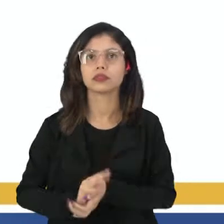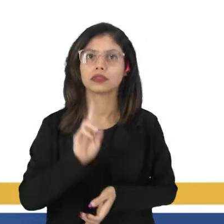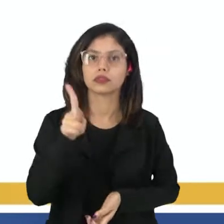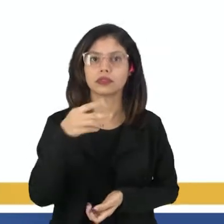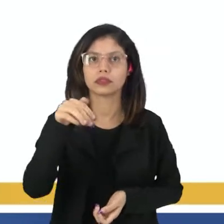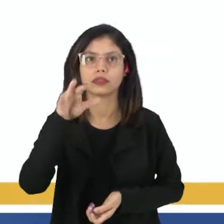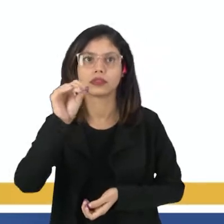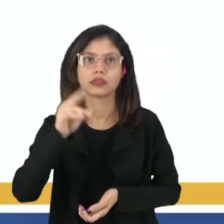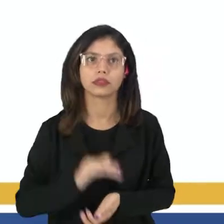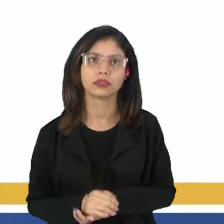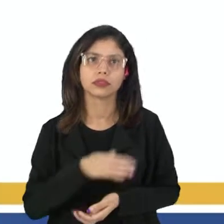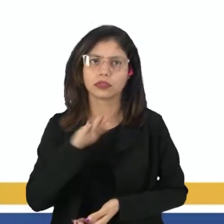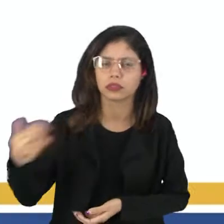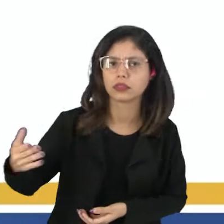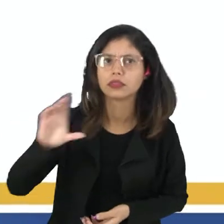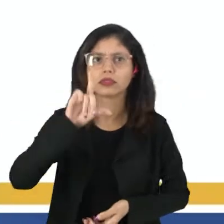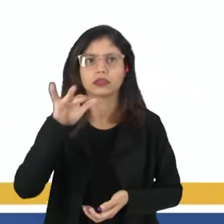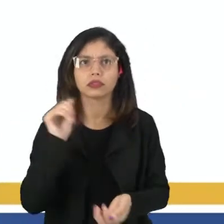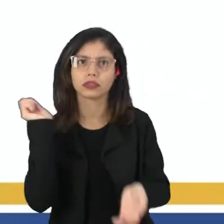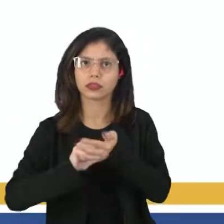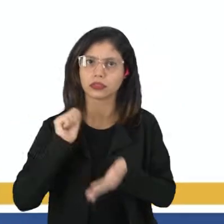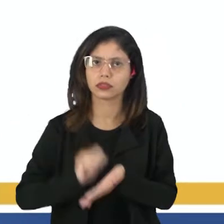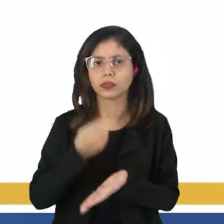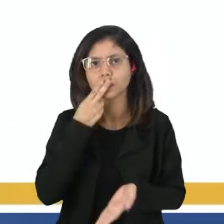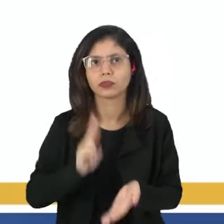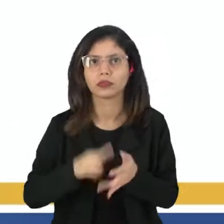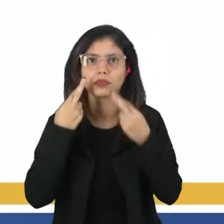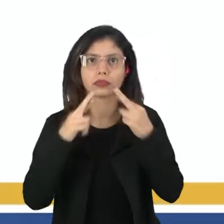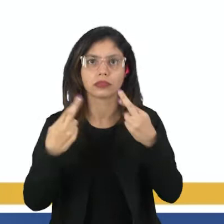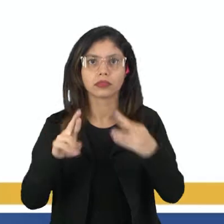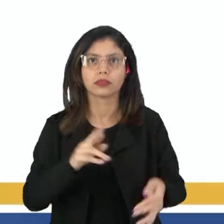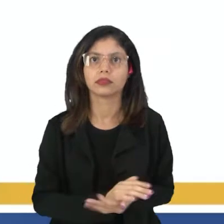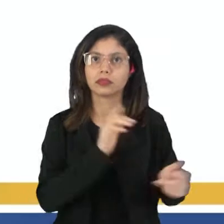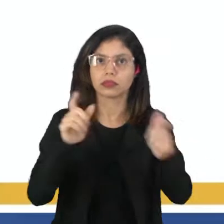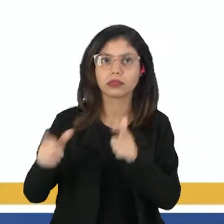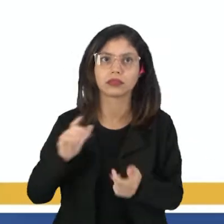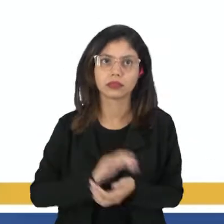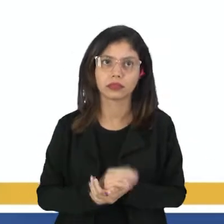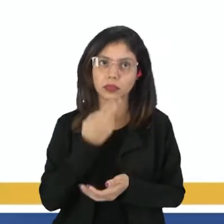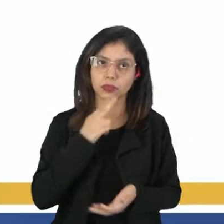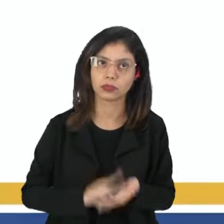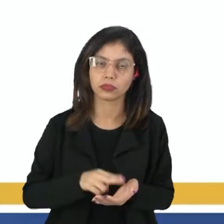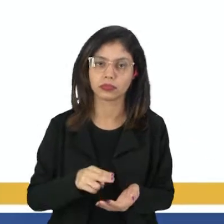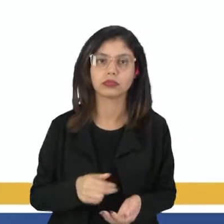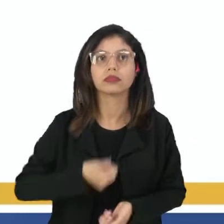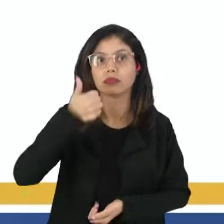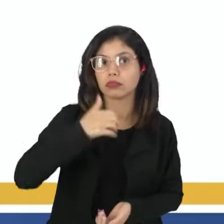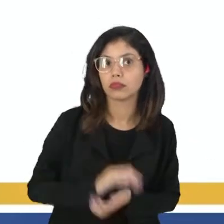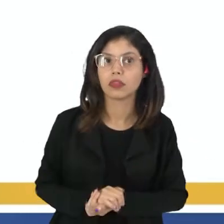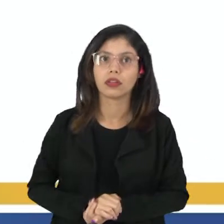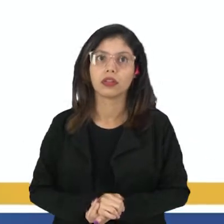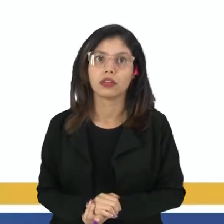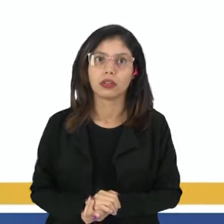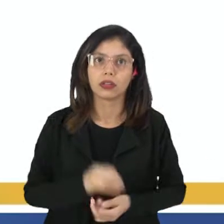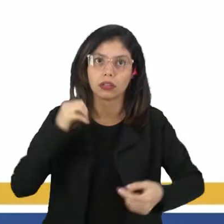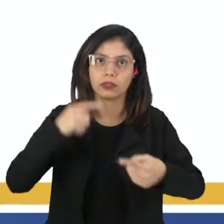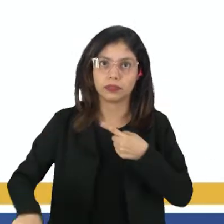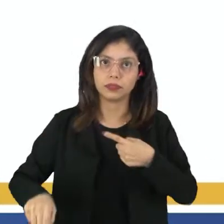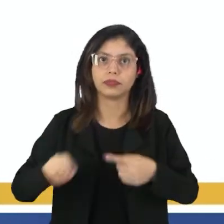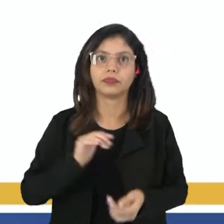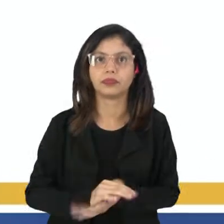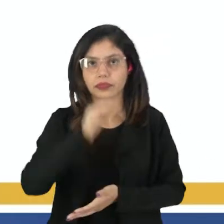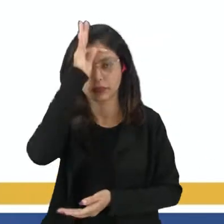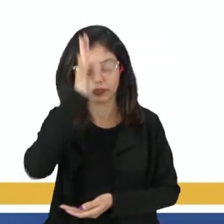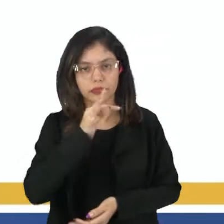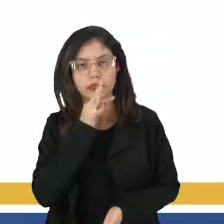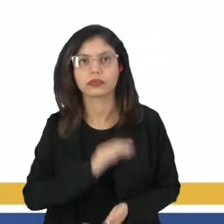provocar humor. Quando Calvin escreve uma carta de reclamação no lugar de uma carta de solicitação, ele está